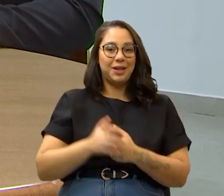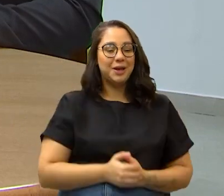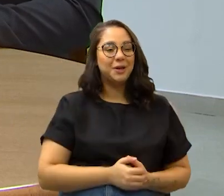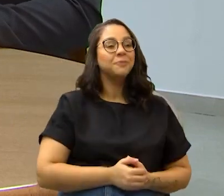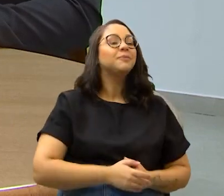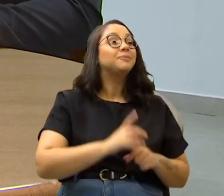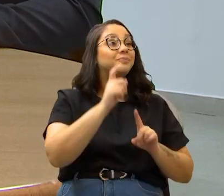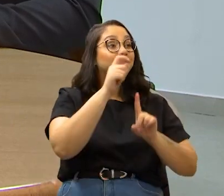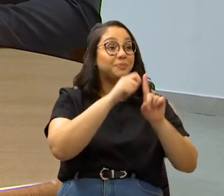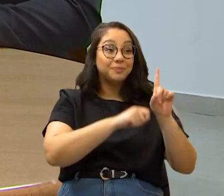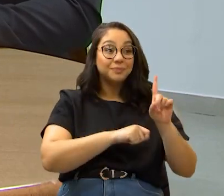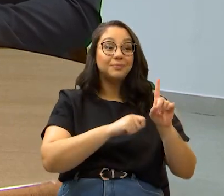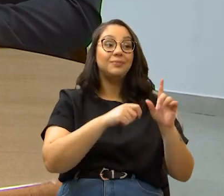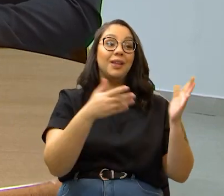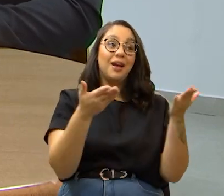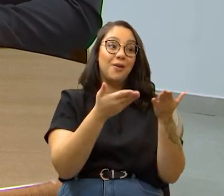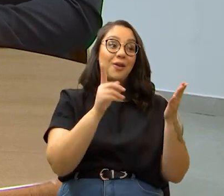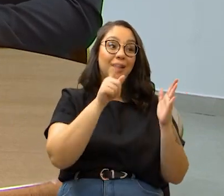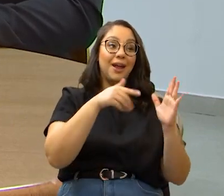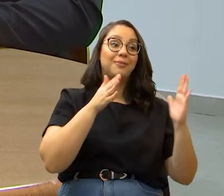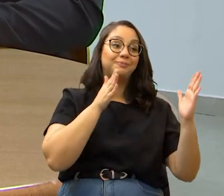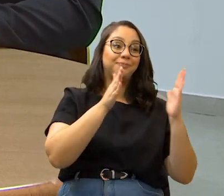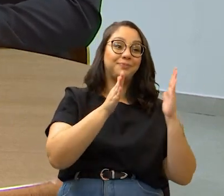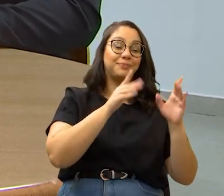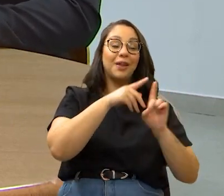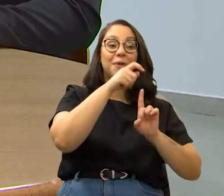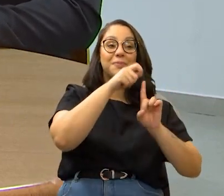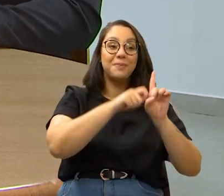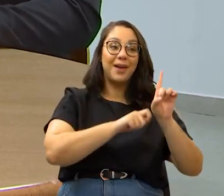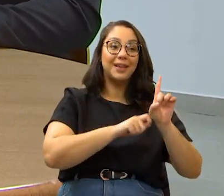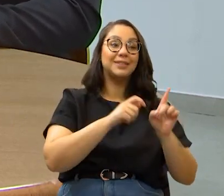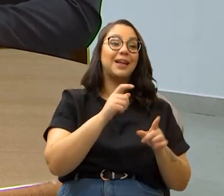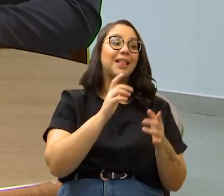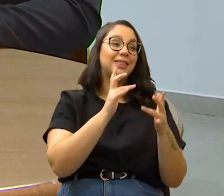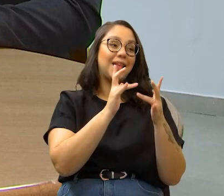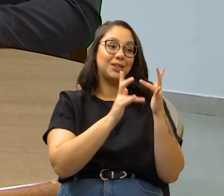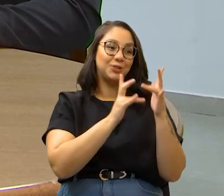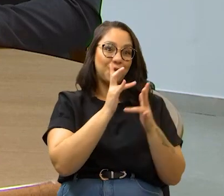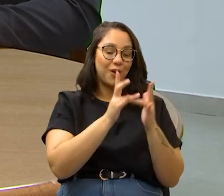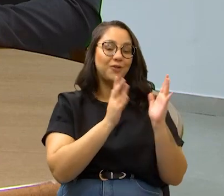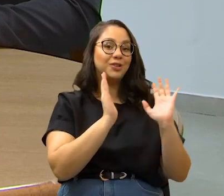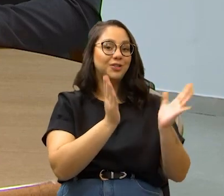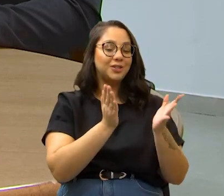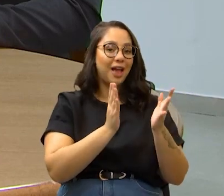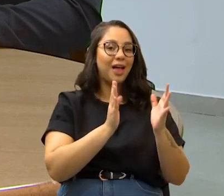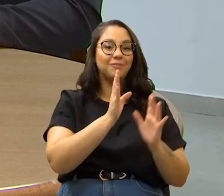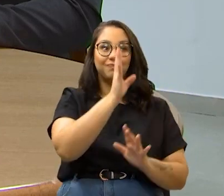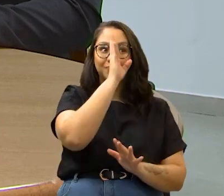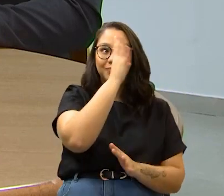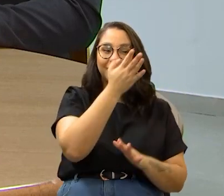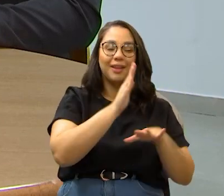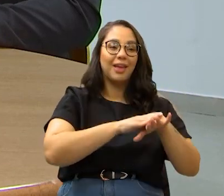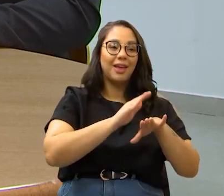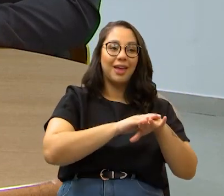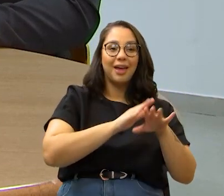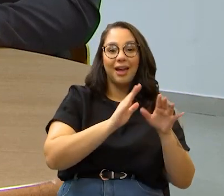mês de maio, que é o mês das noivas. O pessoal já vai realizar o casamento e tudo,